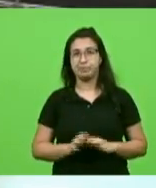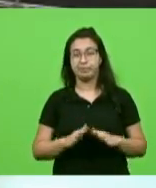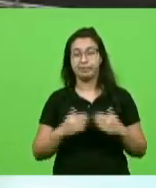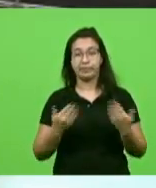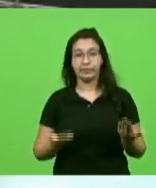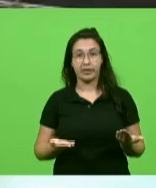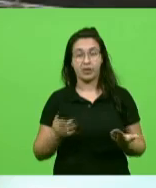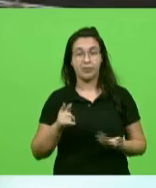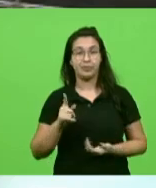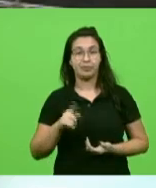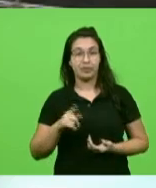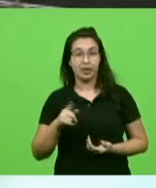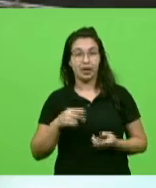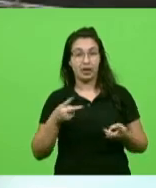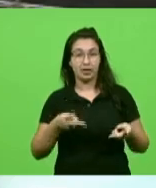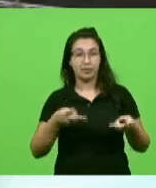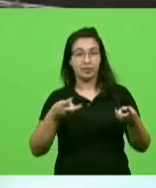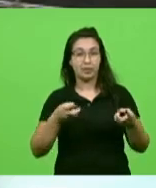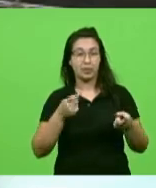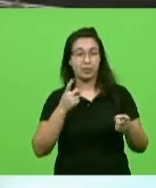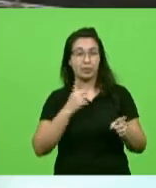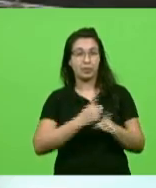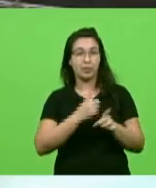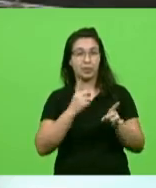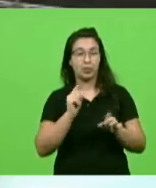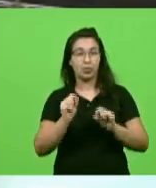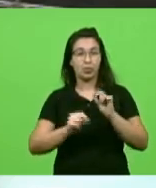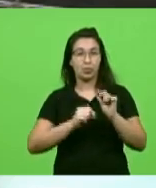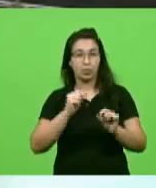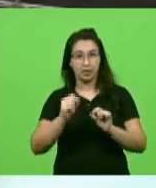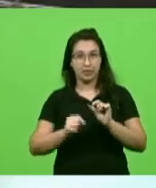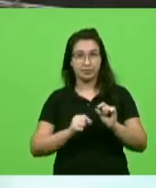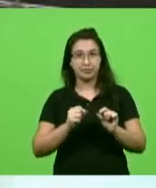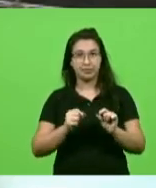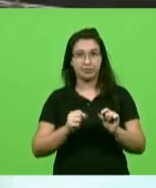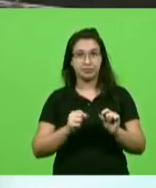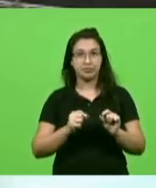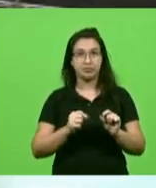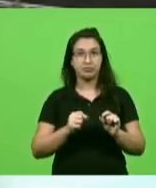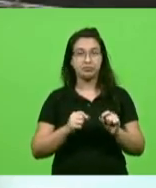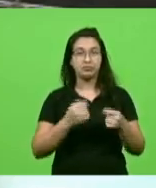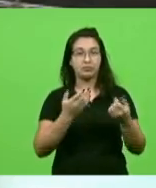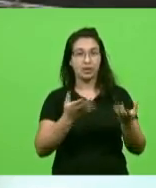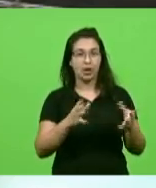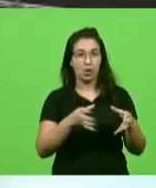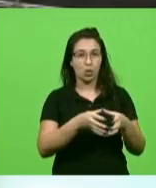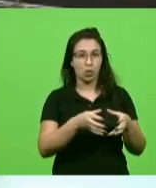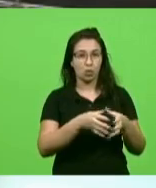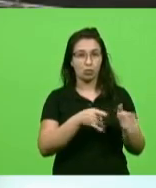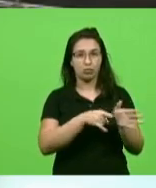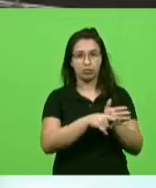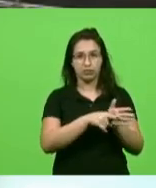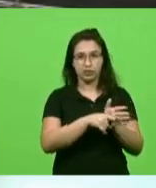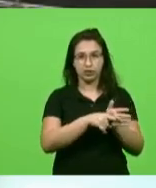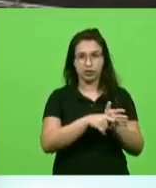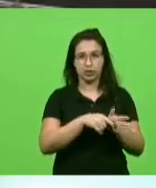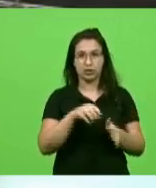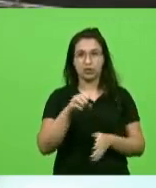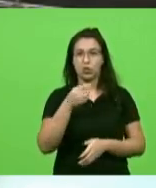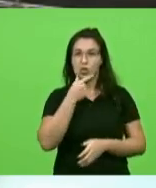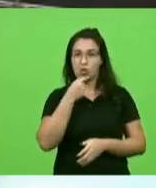ainda determinado que observar canal e ativa realizada no âmbito da força-tarefa Samuel